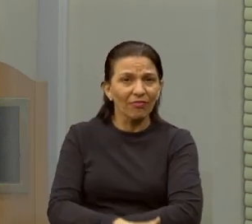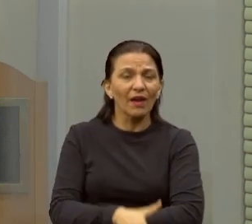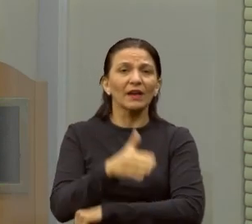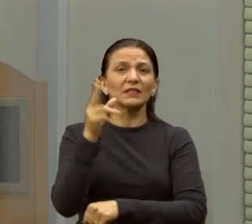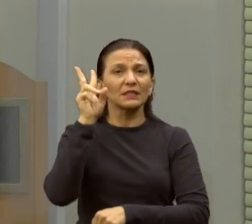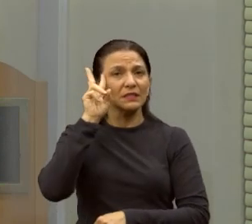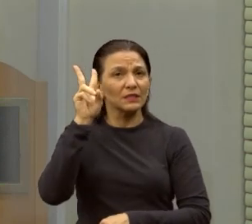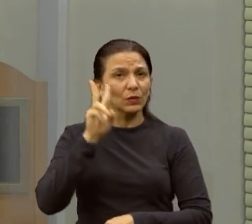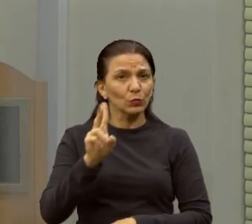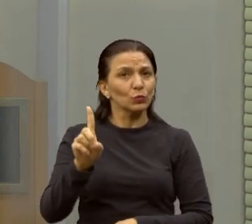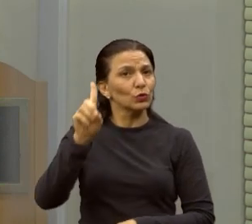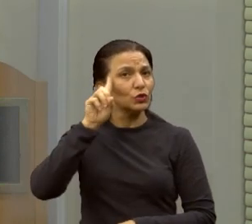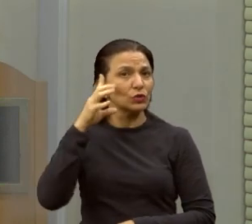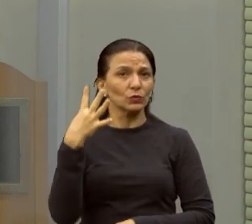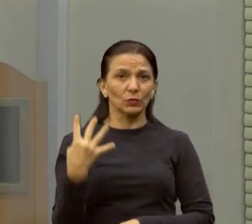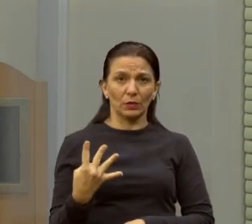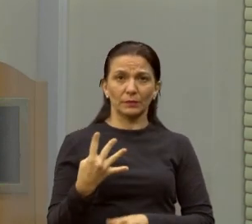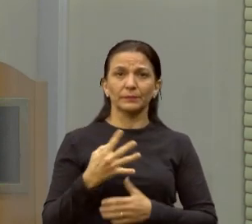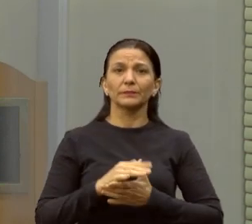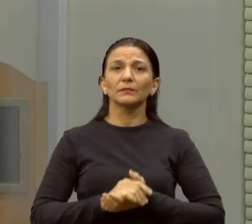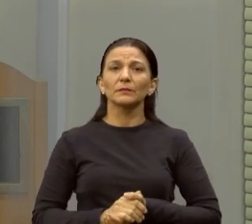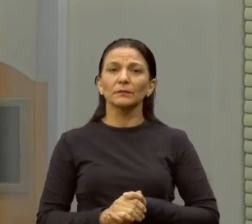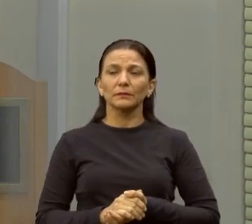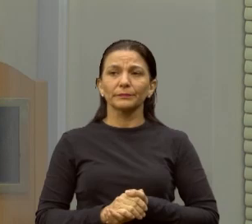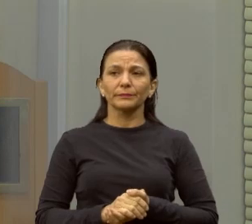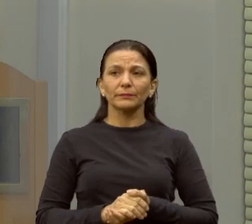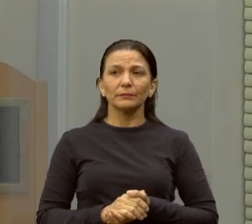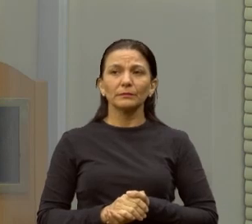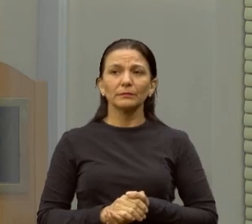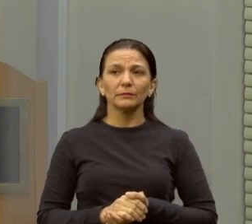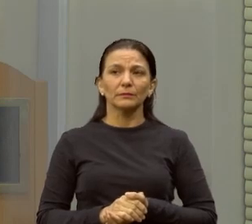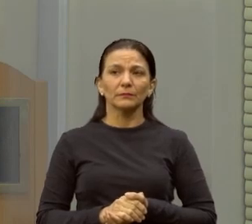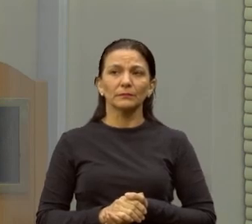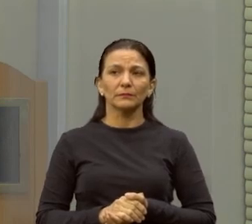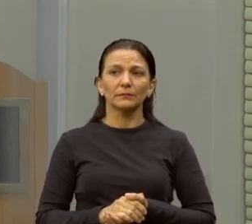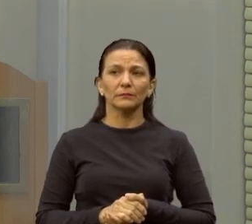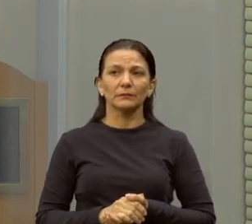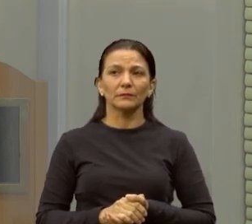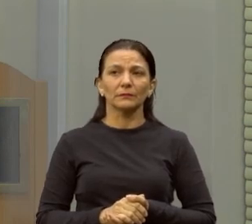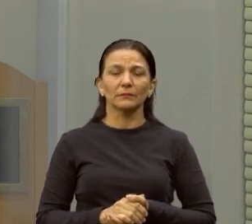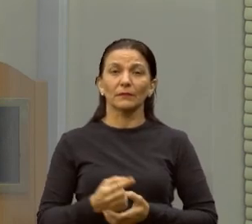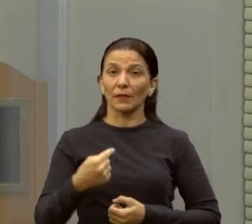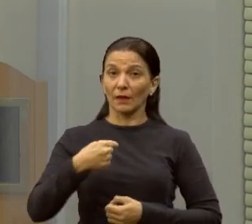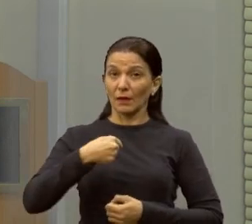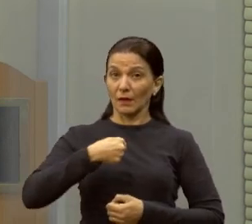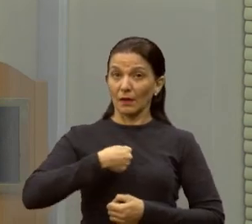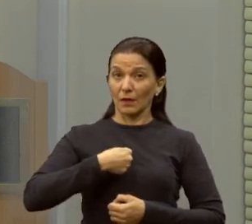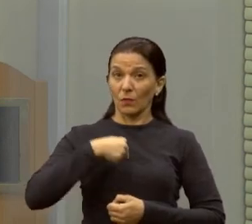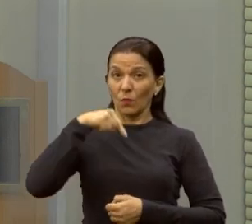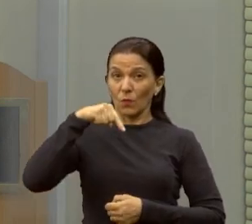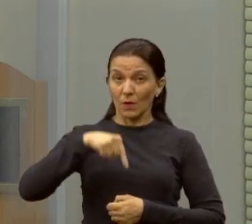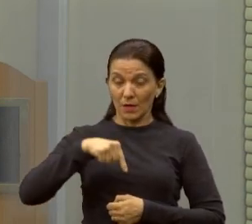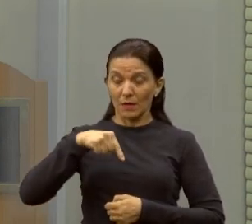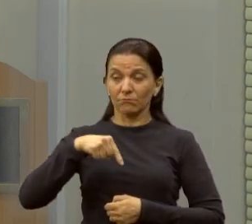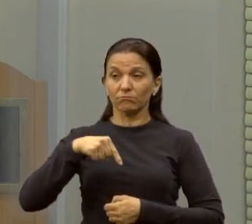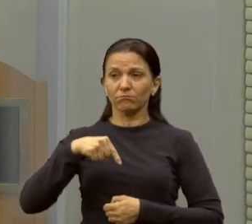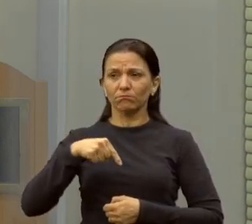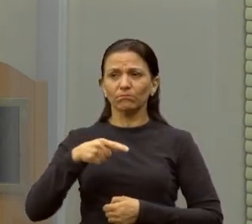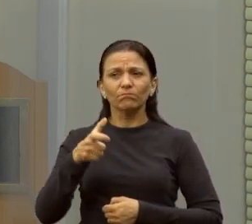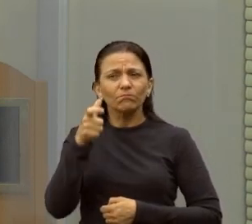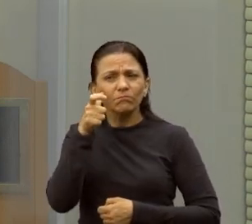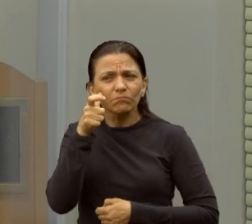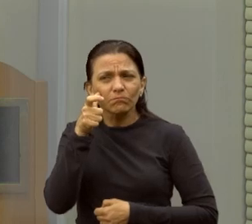na segunda-feira dia 4 e eu nos 29 segundos que me restam tenho uma